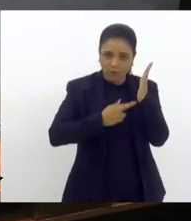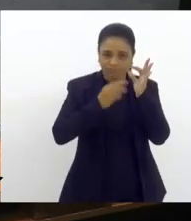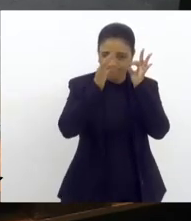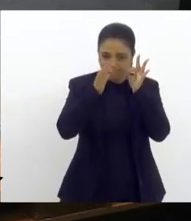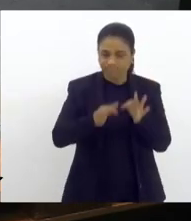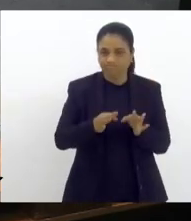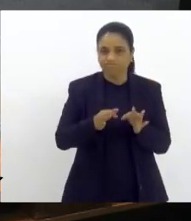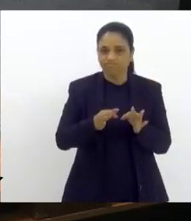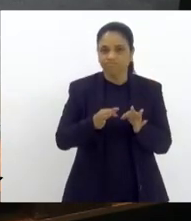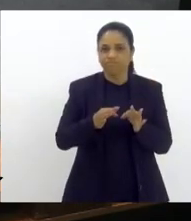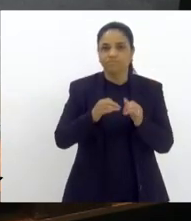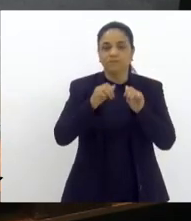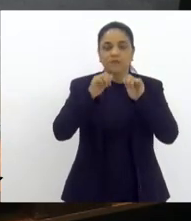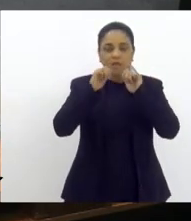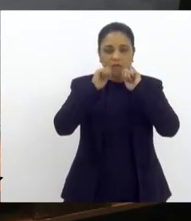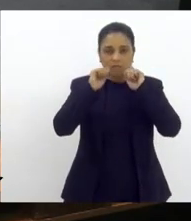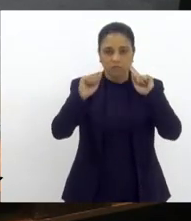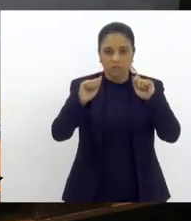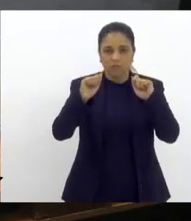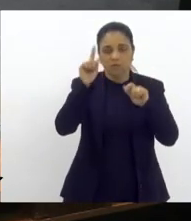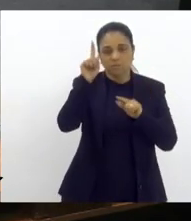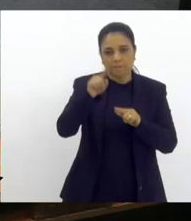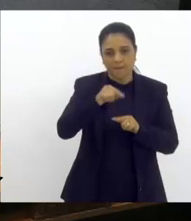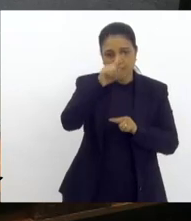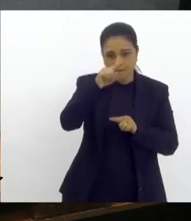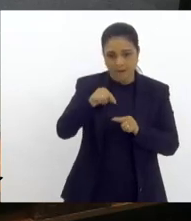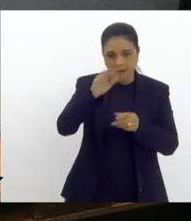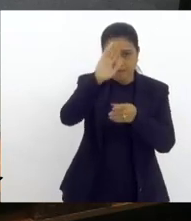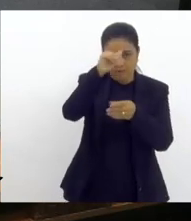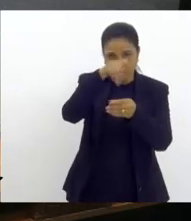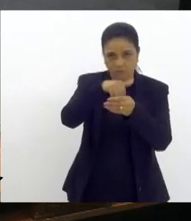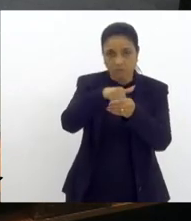Assessoria pode derrubar essa votação e